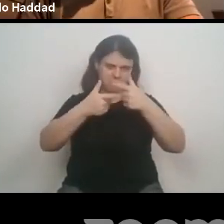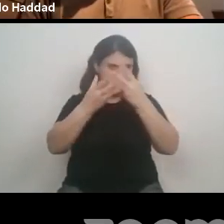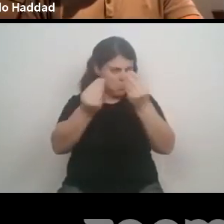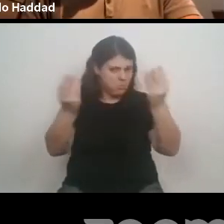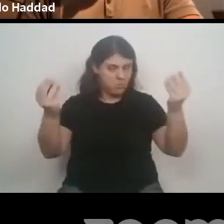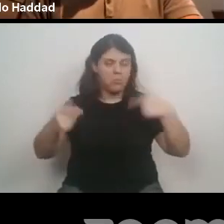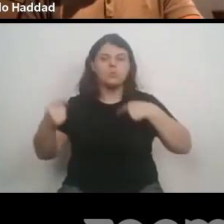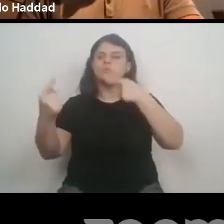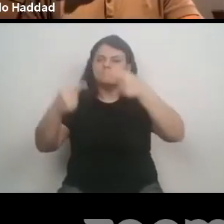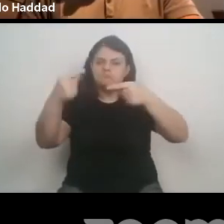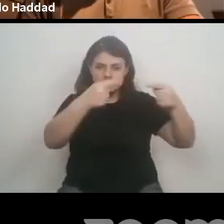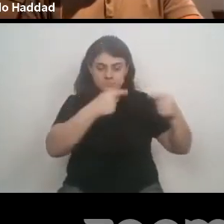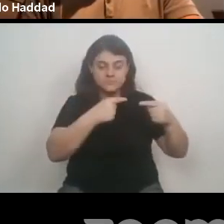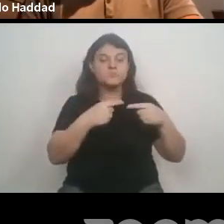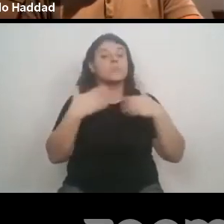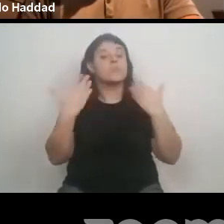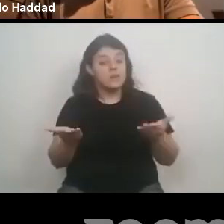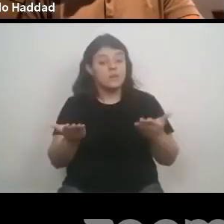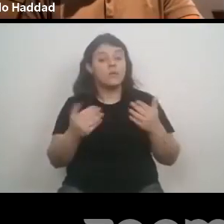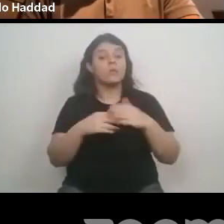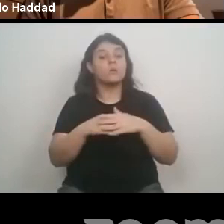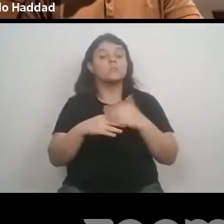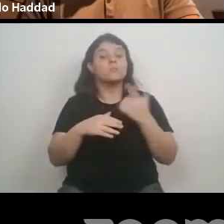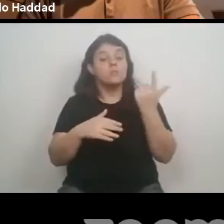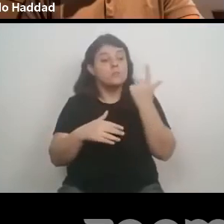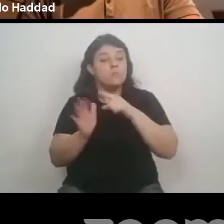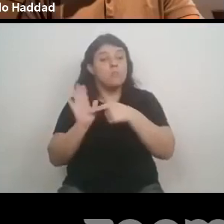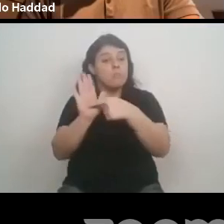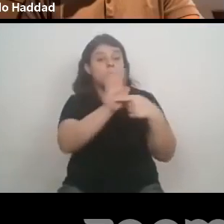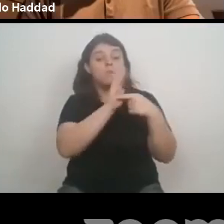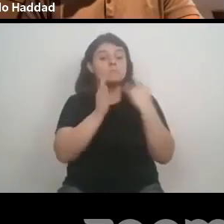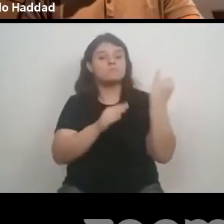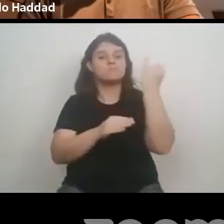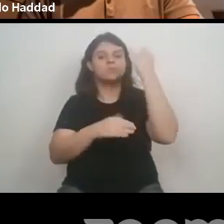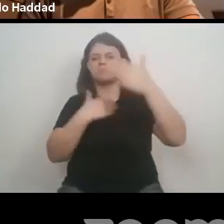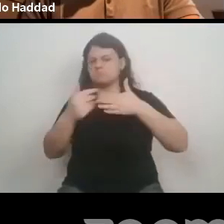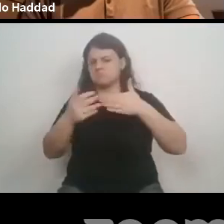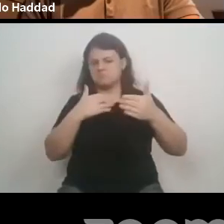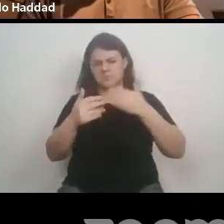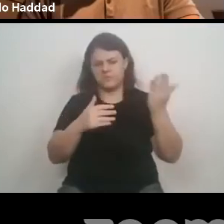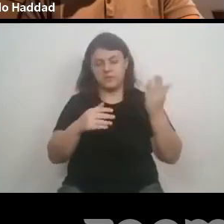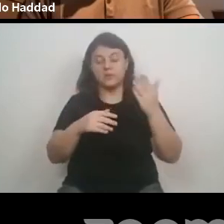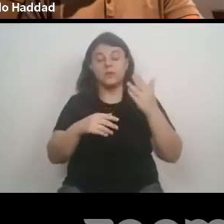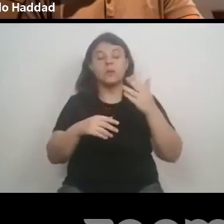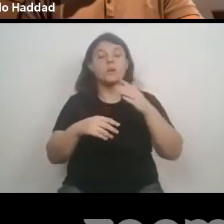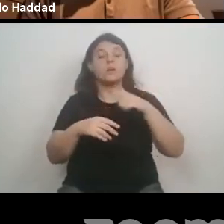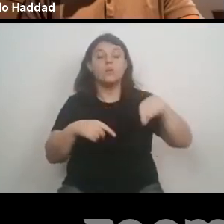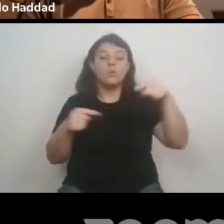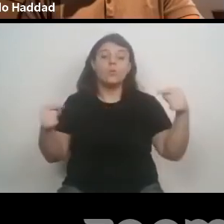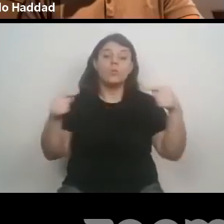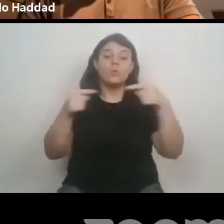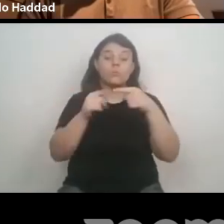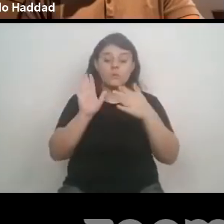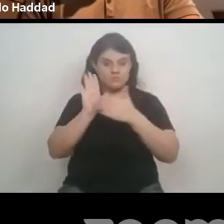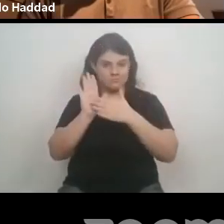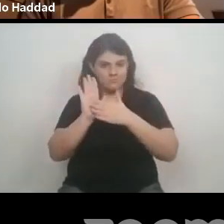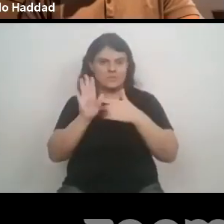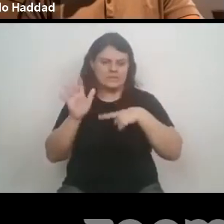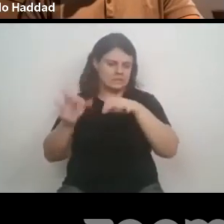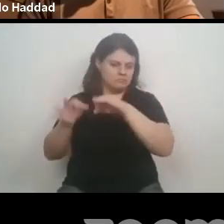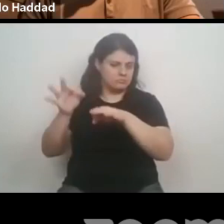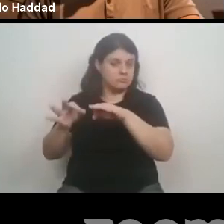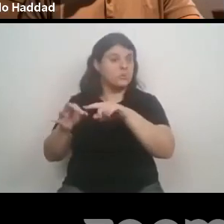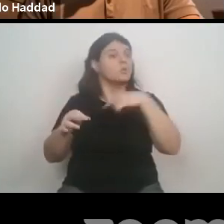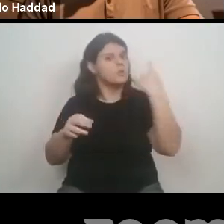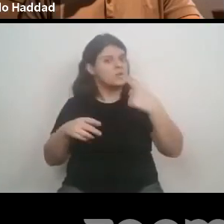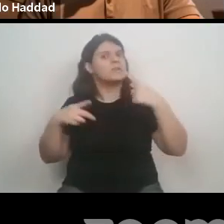debateram esse tema, né? Então, isso torna ainda mais relevante, independente da questão, digamos, formal, né, em relação ao inquérito, o fato é que tem muita coisa que a